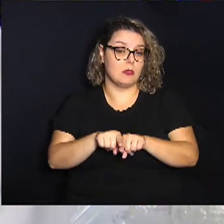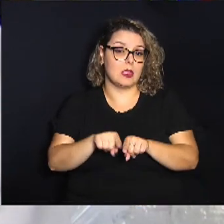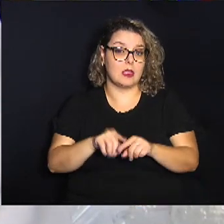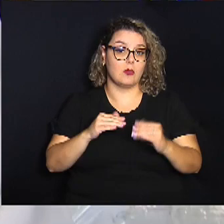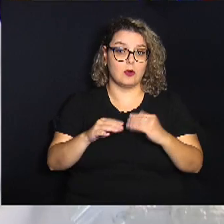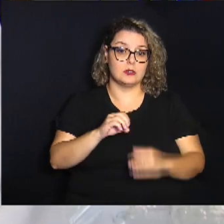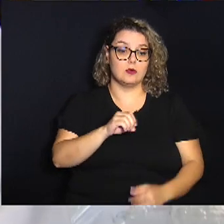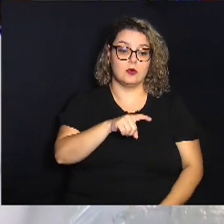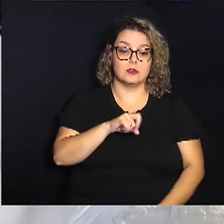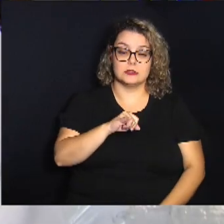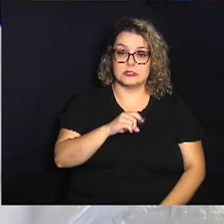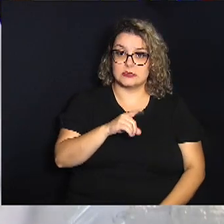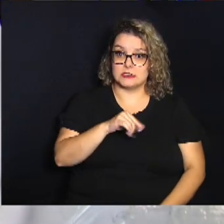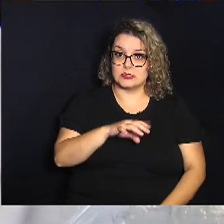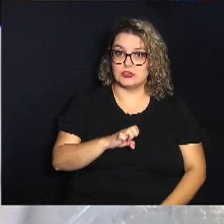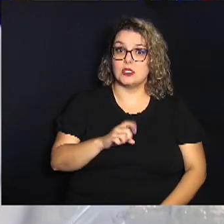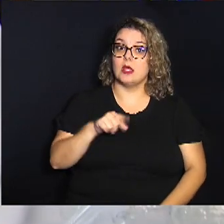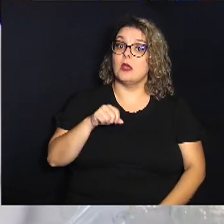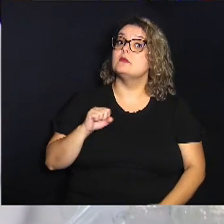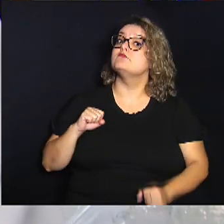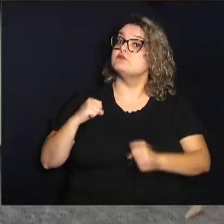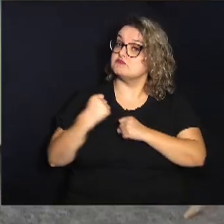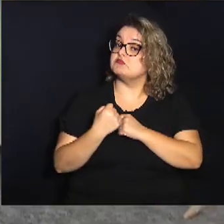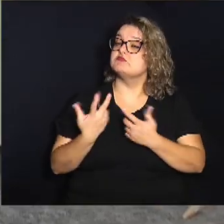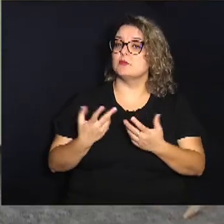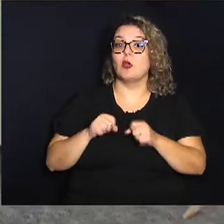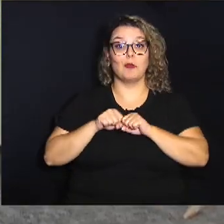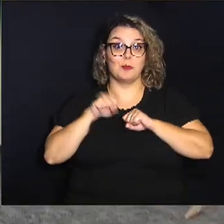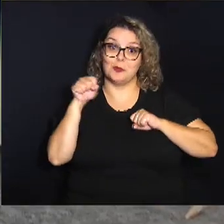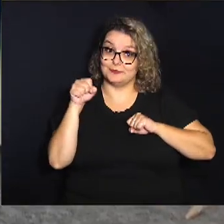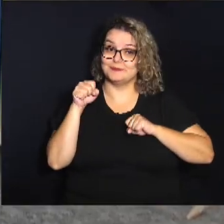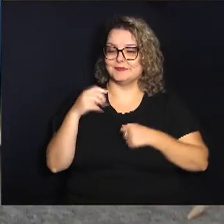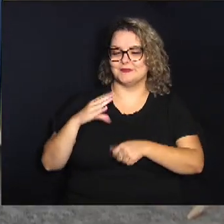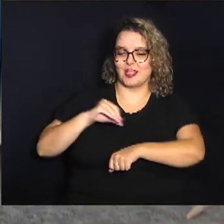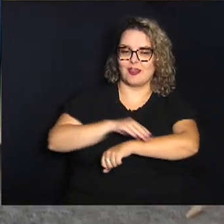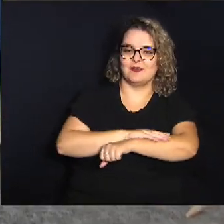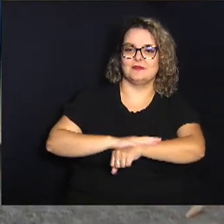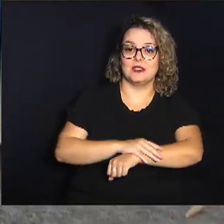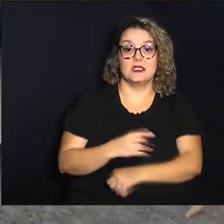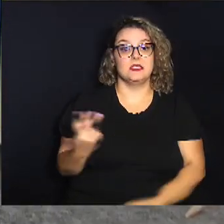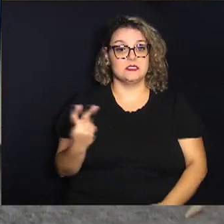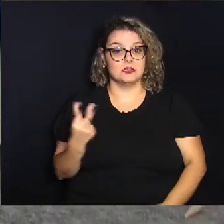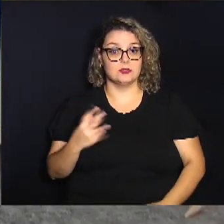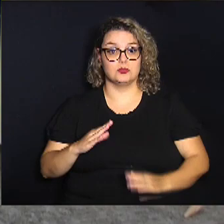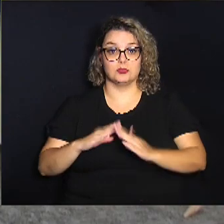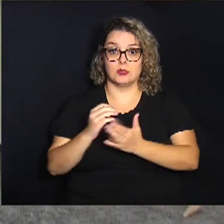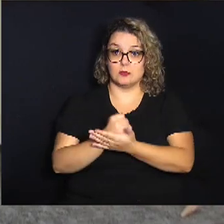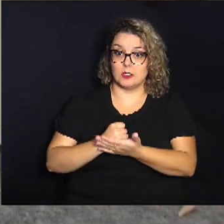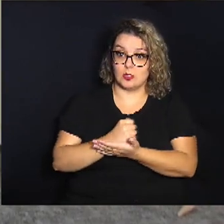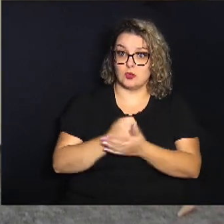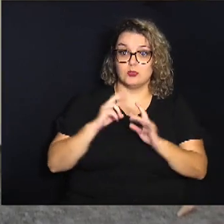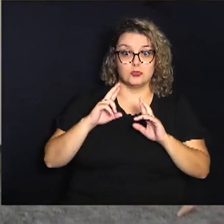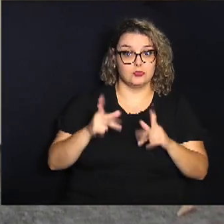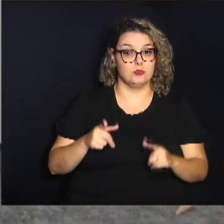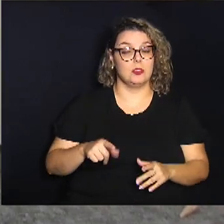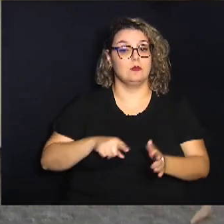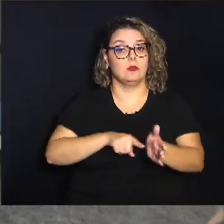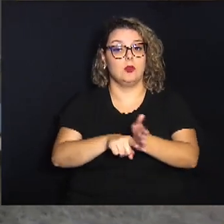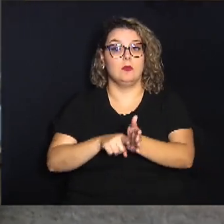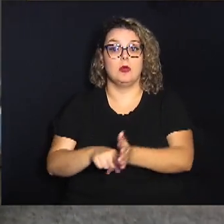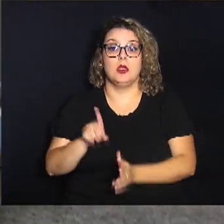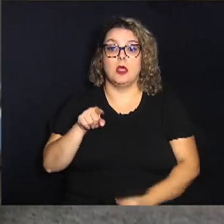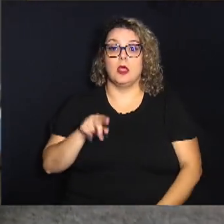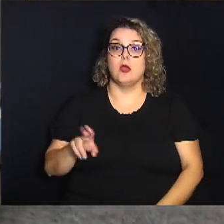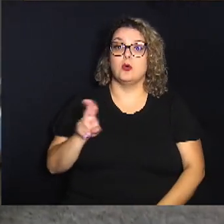booster, um adjuvante nos filtros solares. Segundo a farmacêutica, o diferencial da pesquisa é o uso do